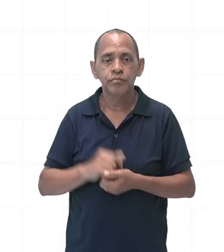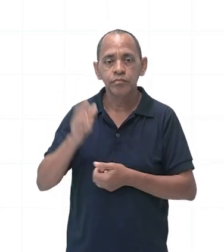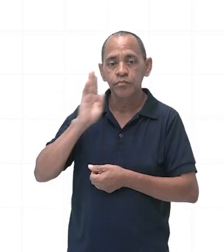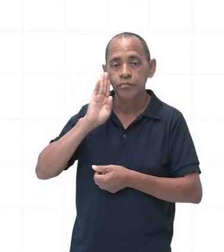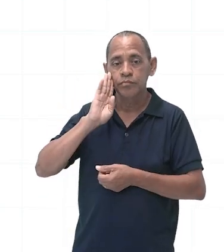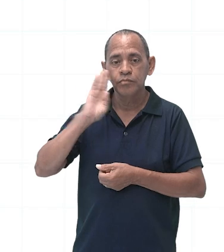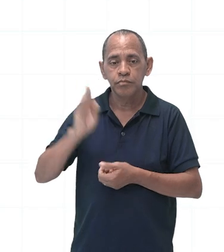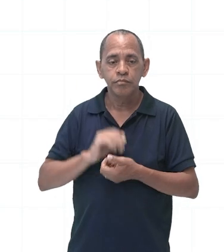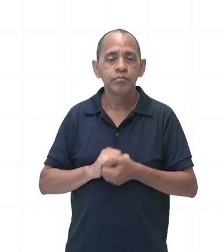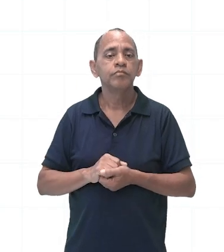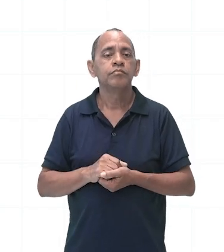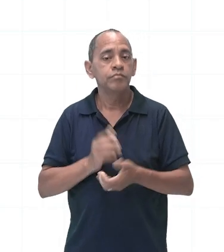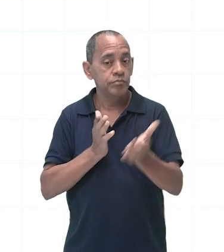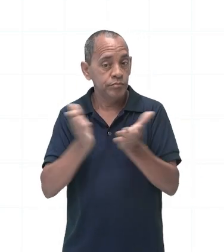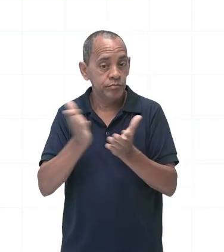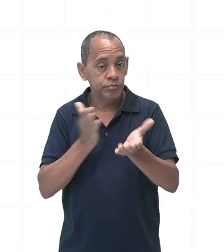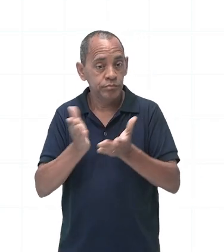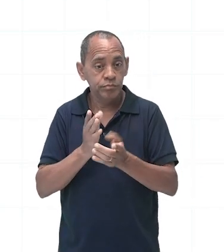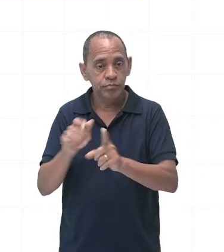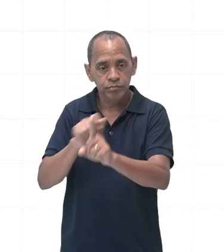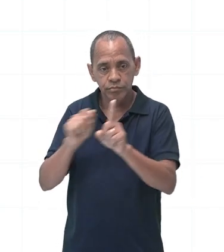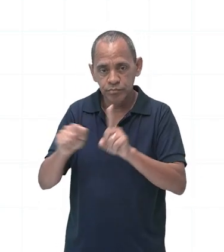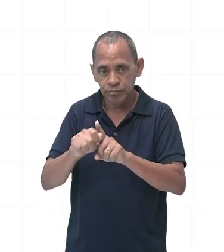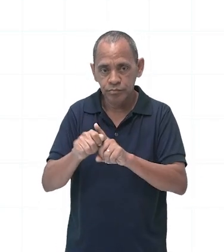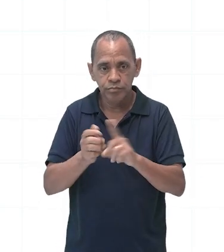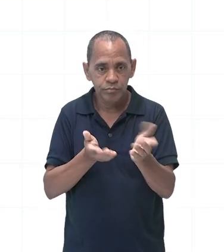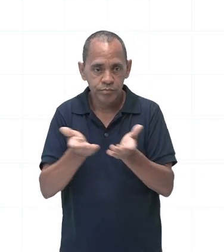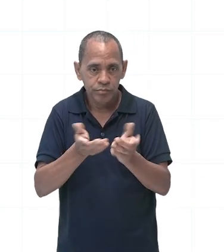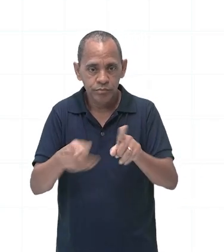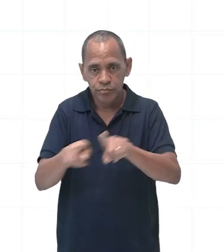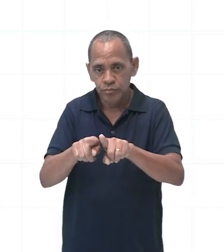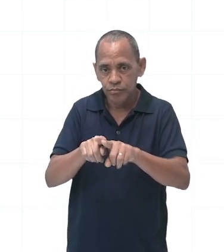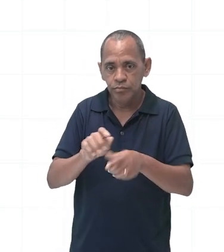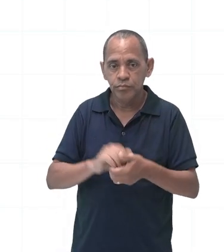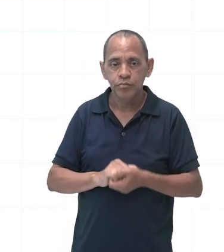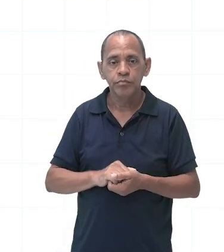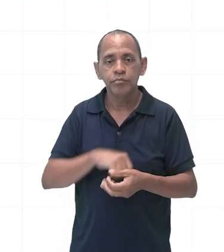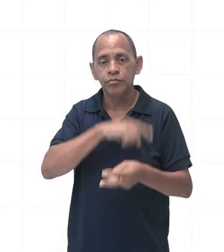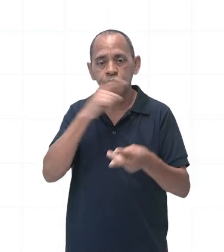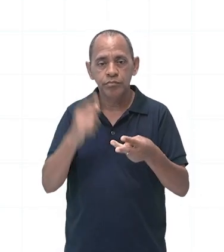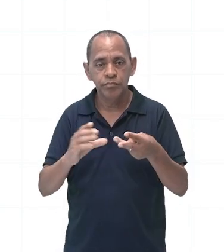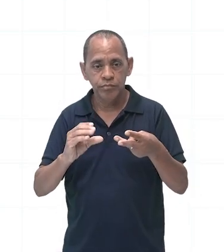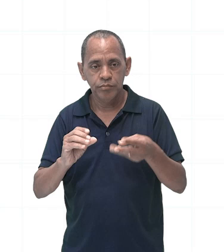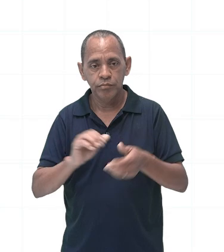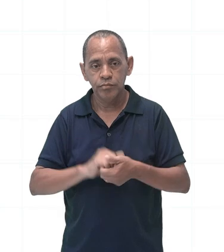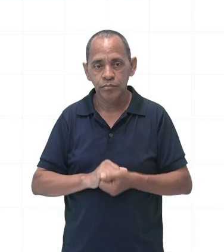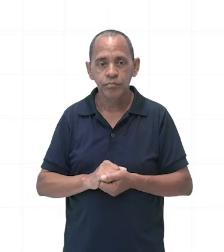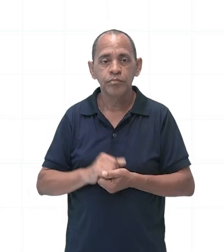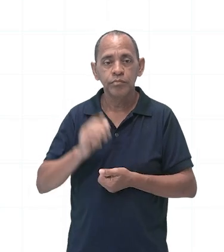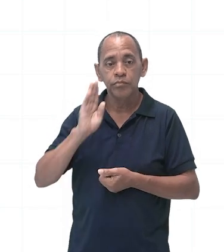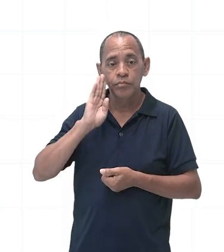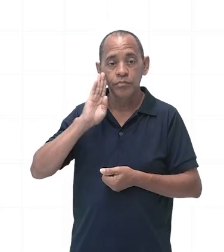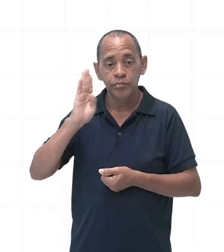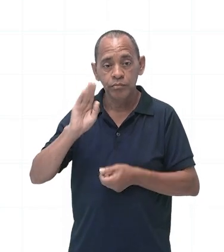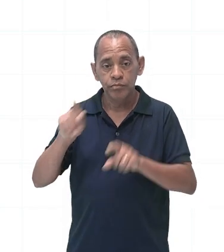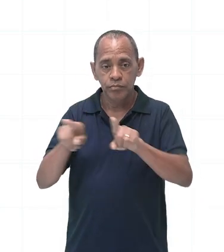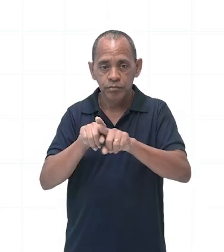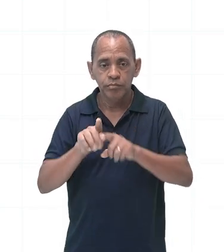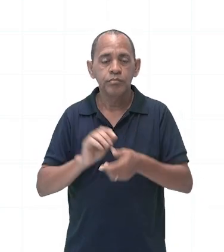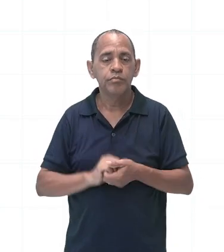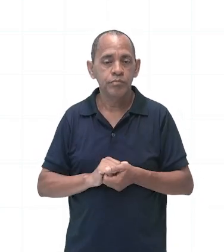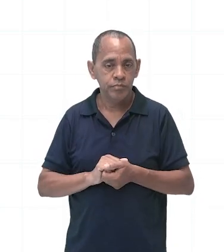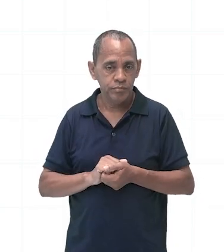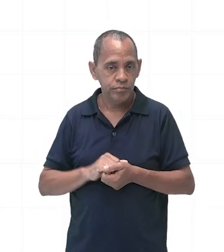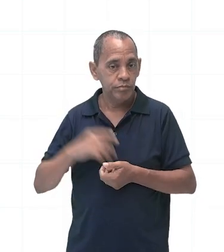de atendimento nos serviços públicos ou de relevância pública. C, preferência na formulação e